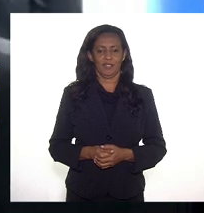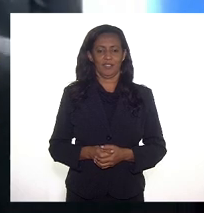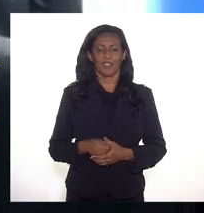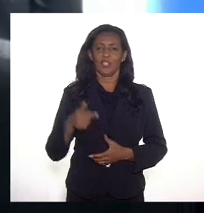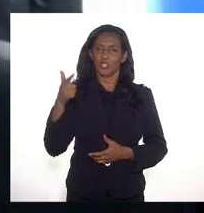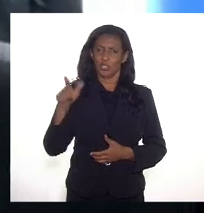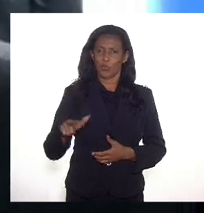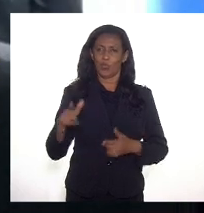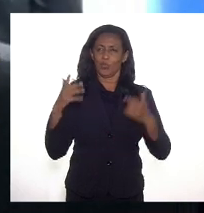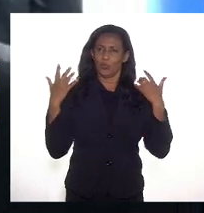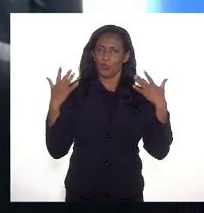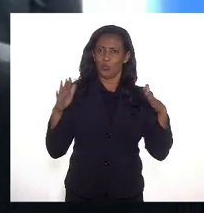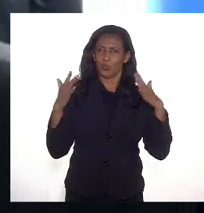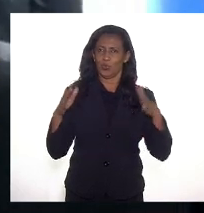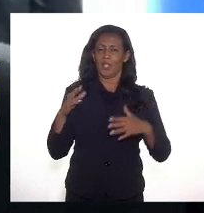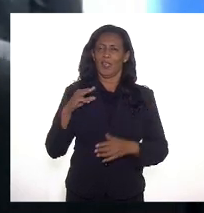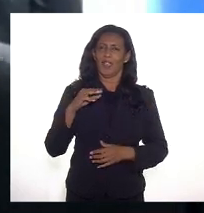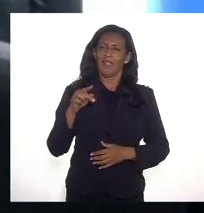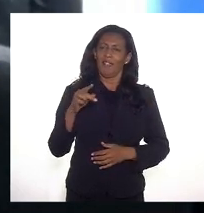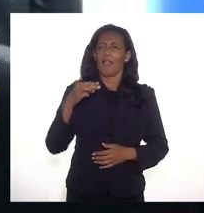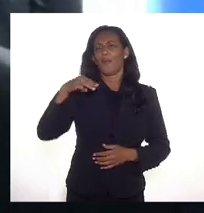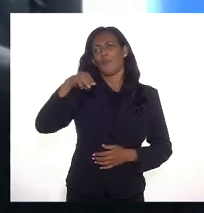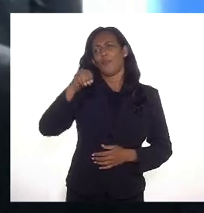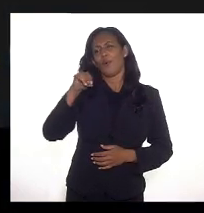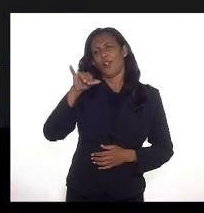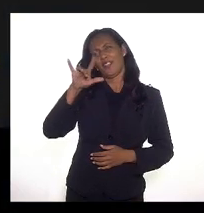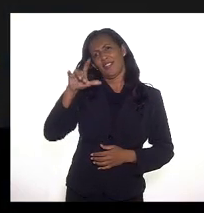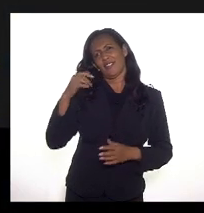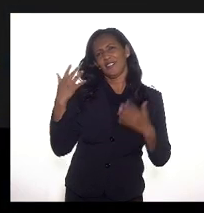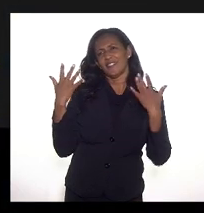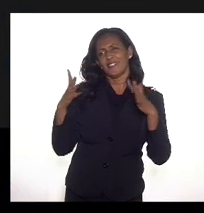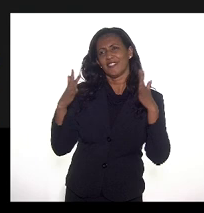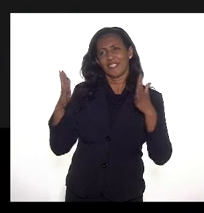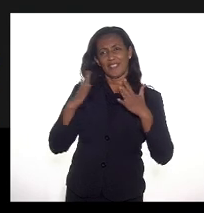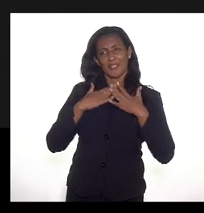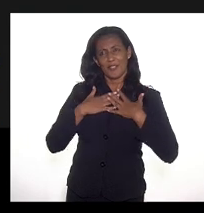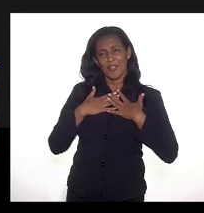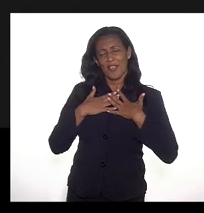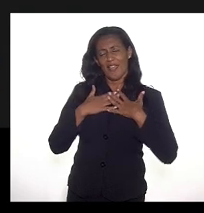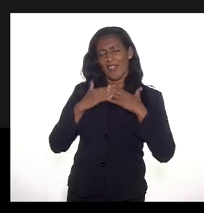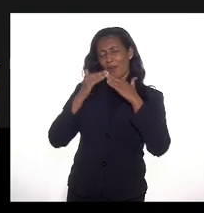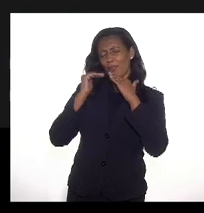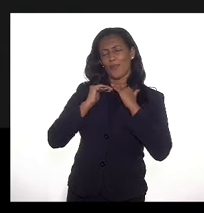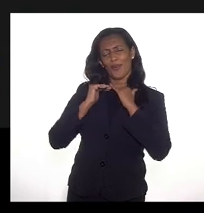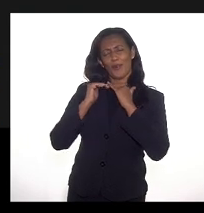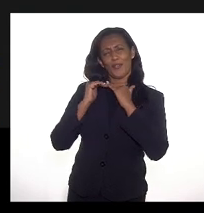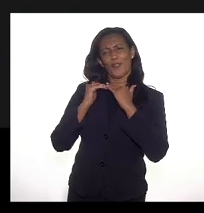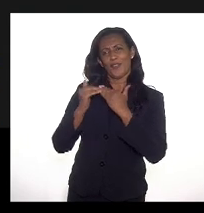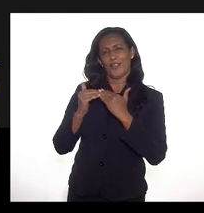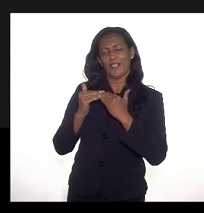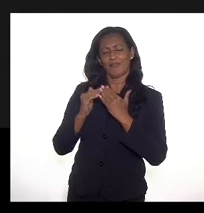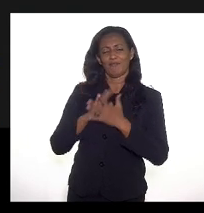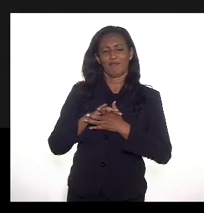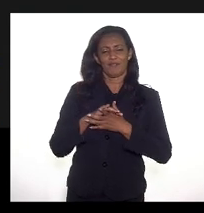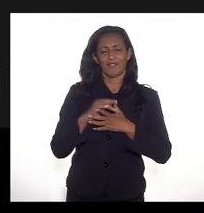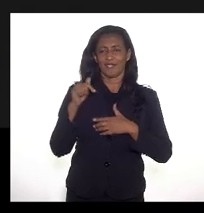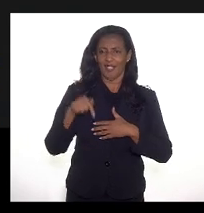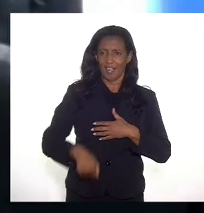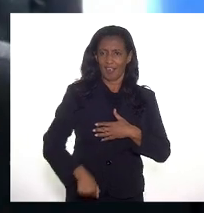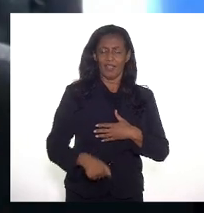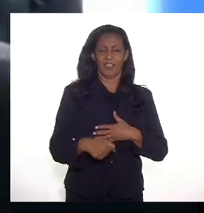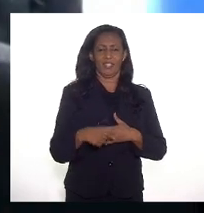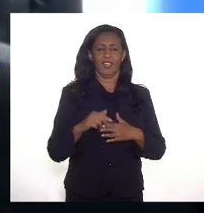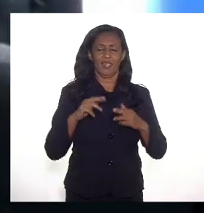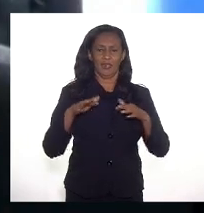dar os parabéns à nossa deputada Mônica Francisco, dizer também que, da minha parte, é uma honra poder presidir essas sessões, poder